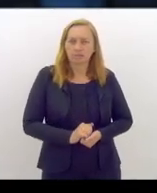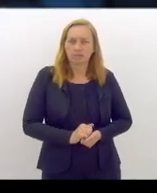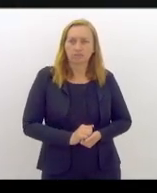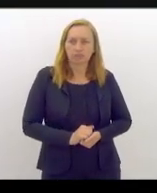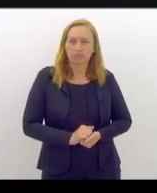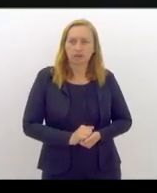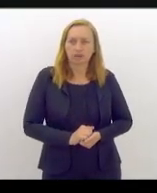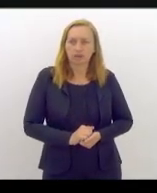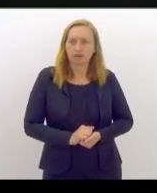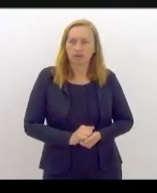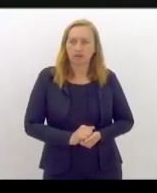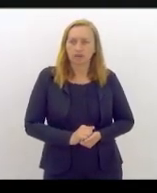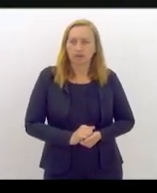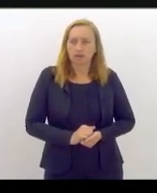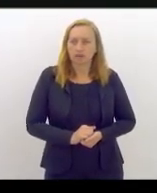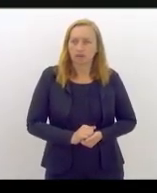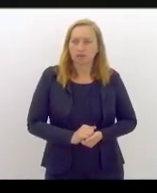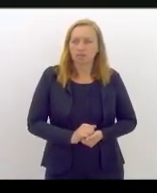acredita